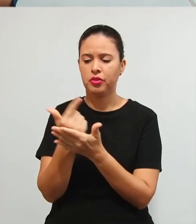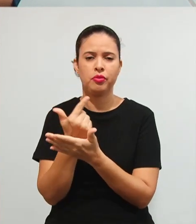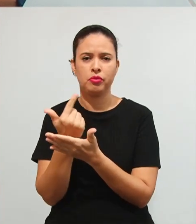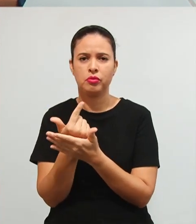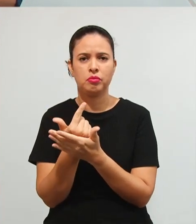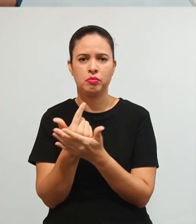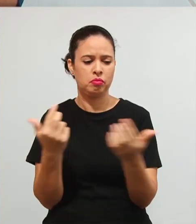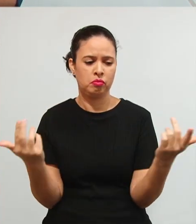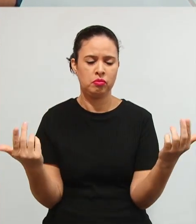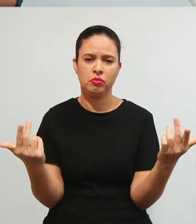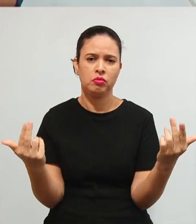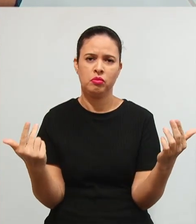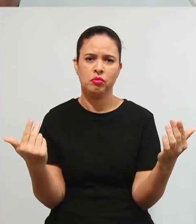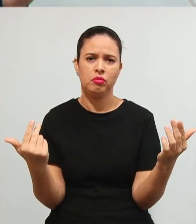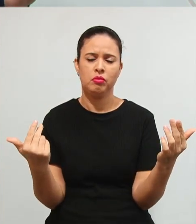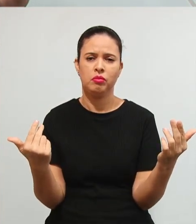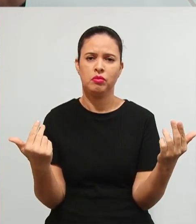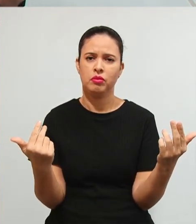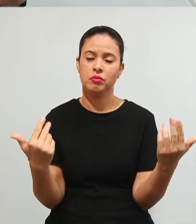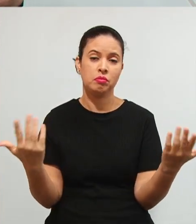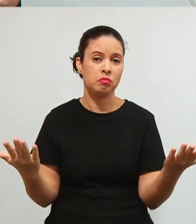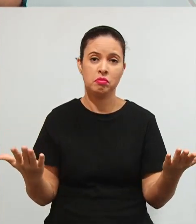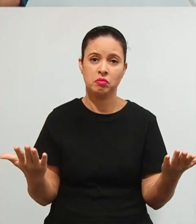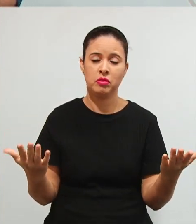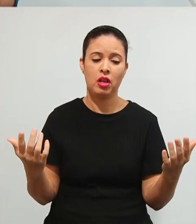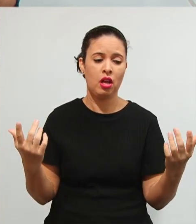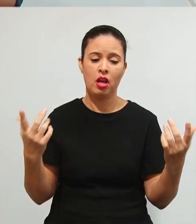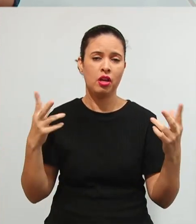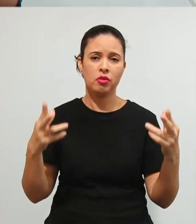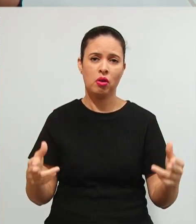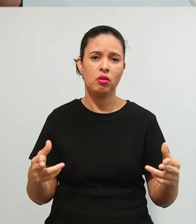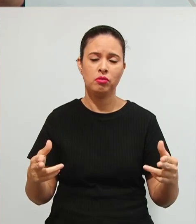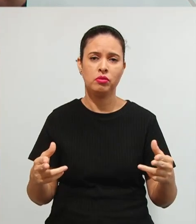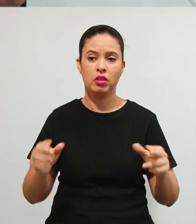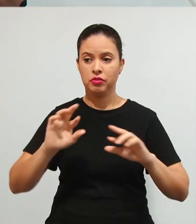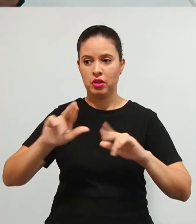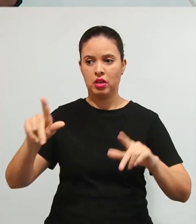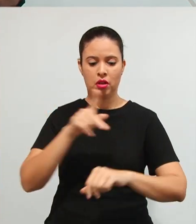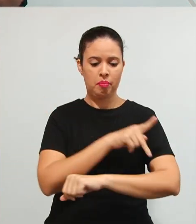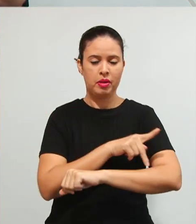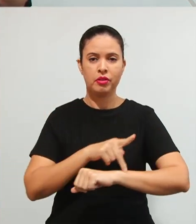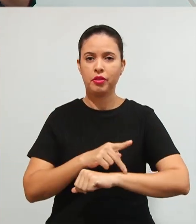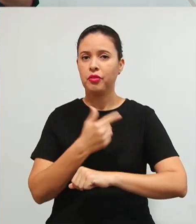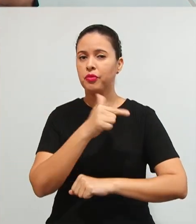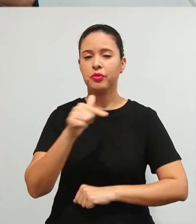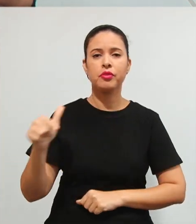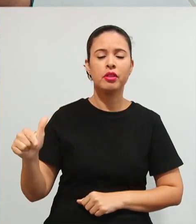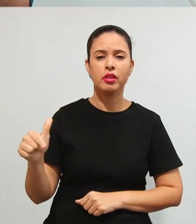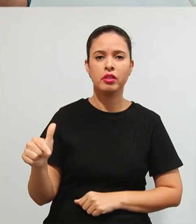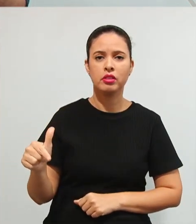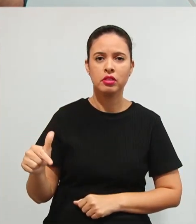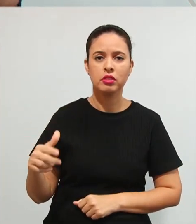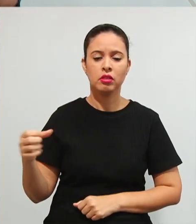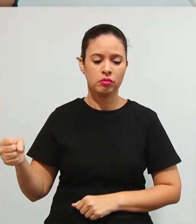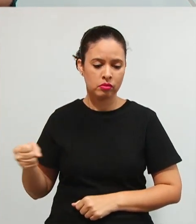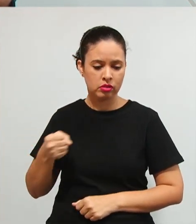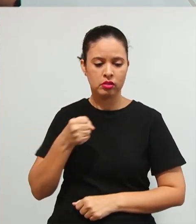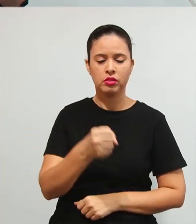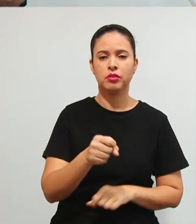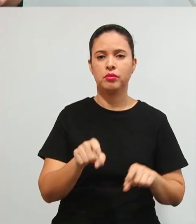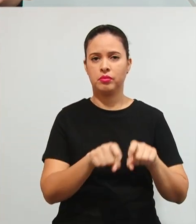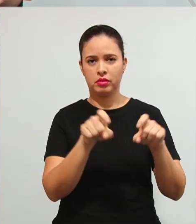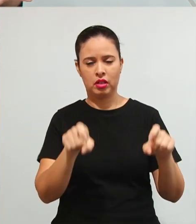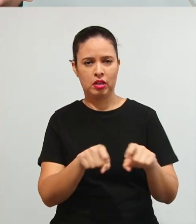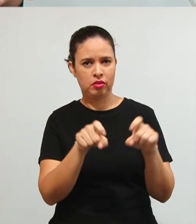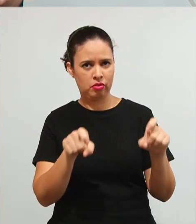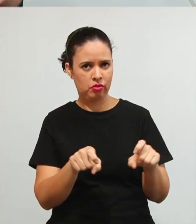ele se encontra em mãos? Talvez não tenha diferença pedagógica nenhuma. Então, trazer o computador para essa atividade não vai